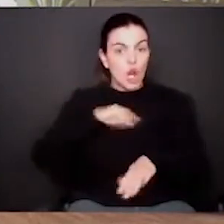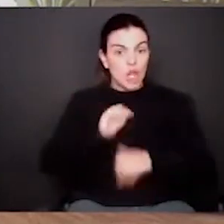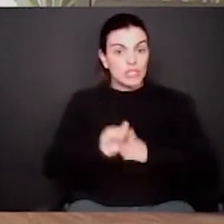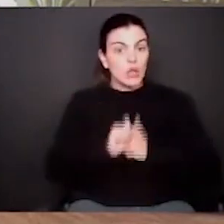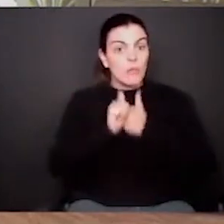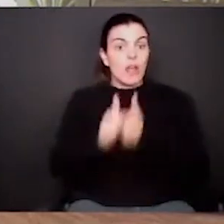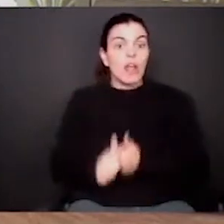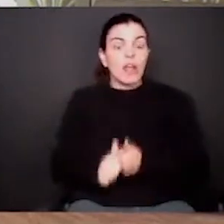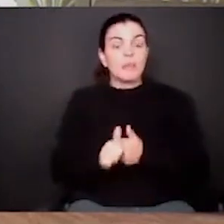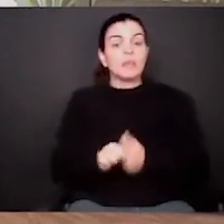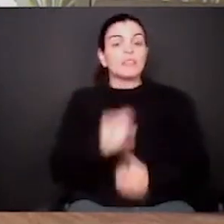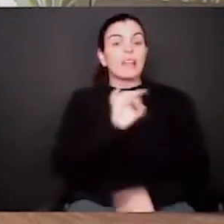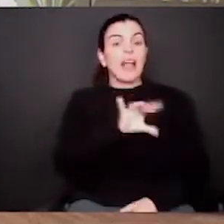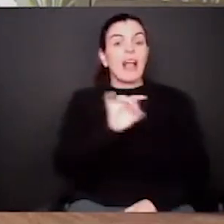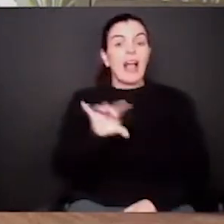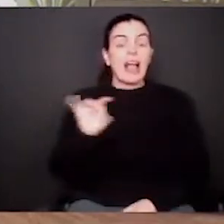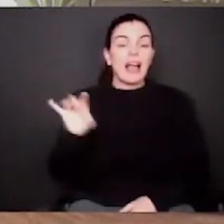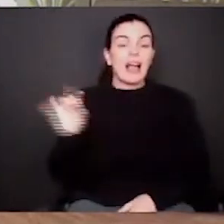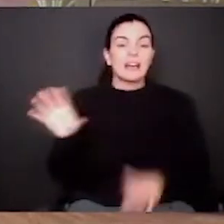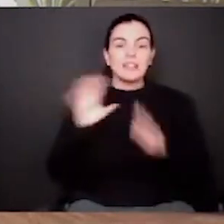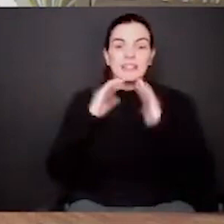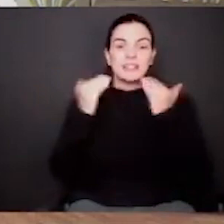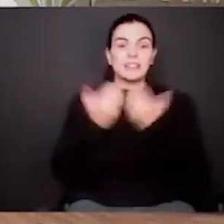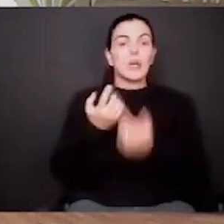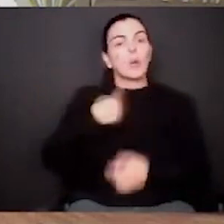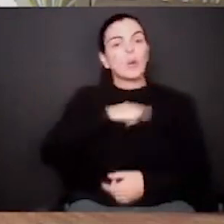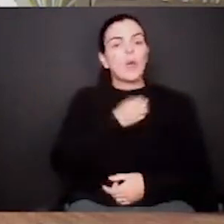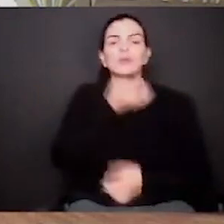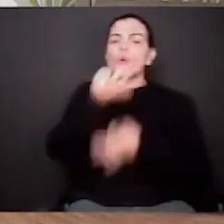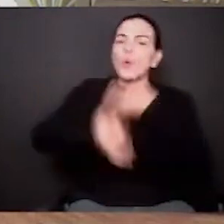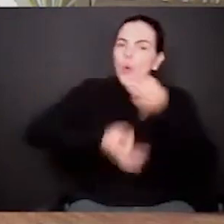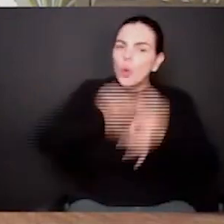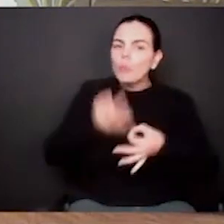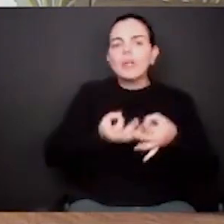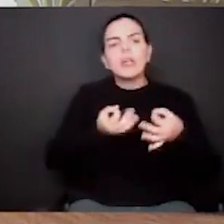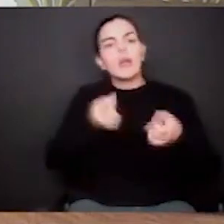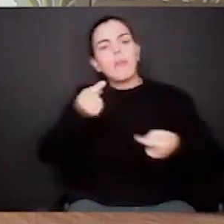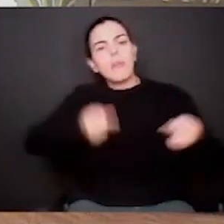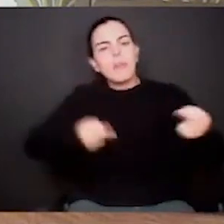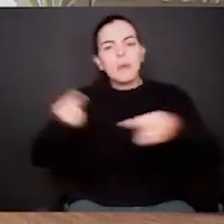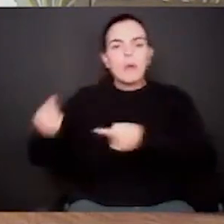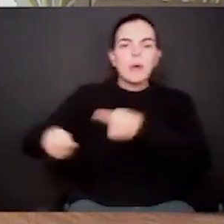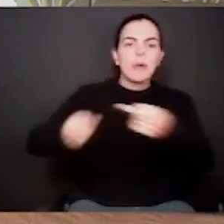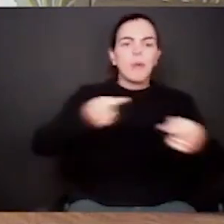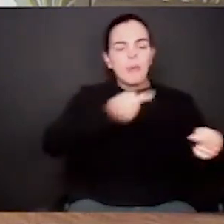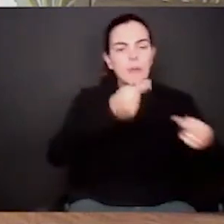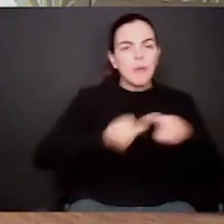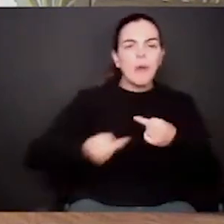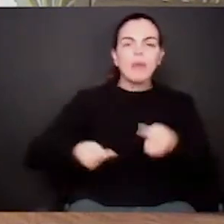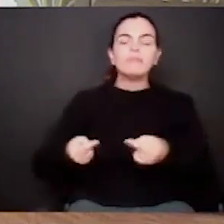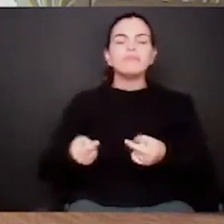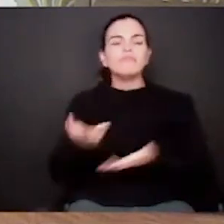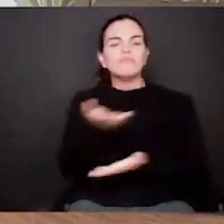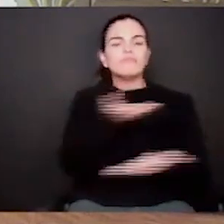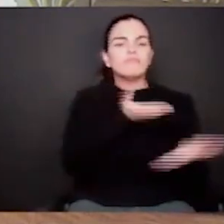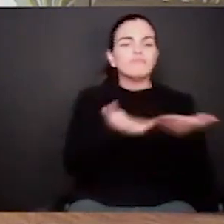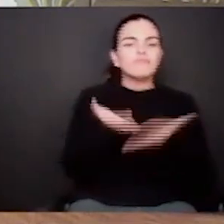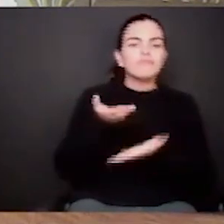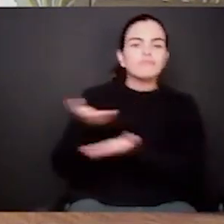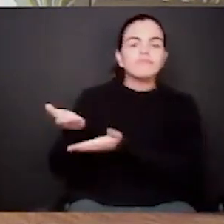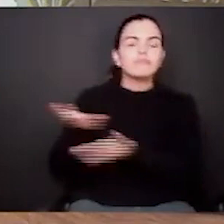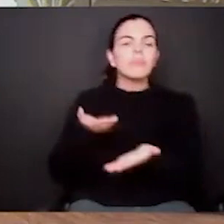inclusive opinando, debatendo, e nasceu assim o Plano Municipal da Primeira Infância aqui em